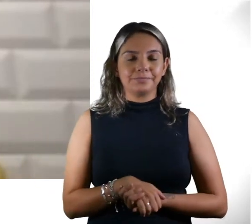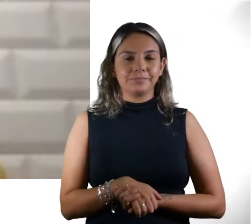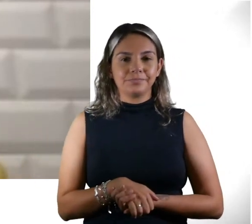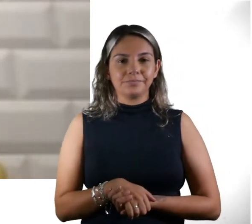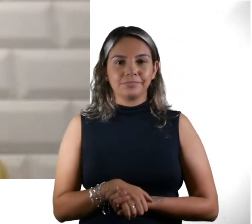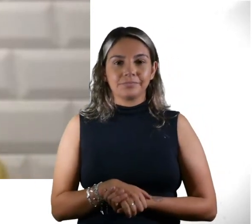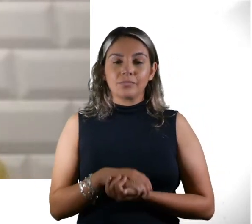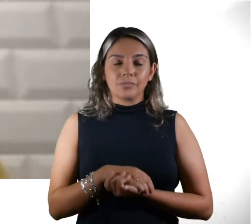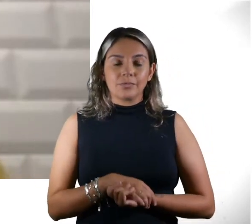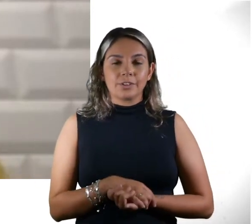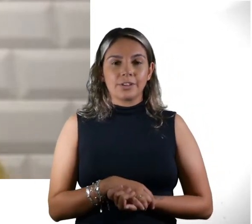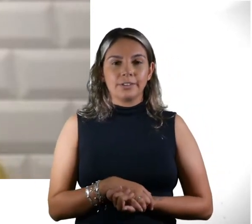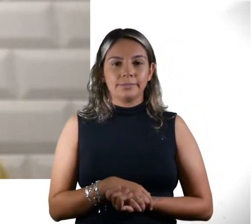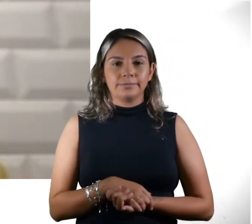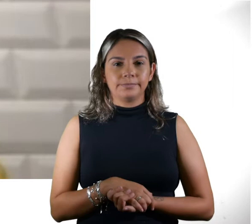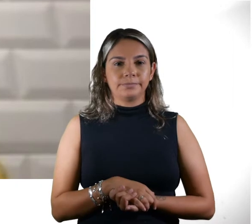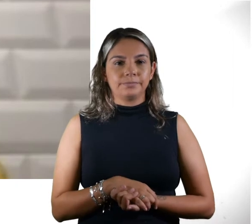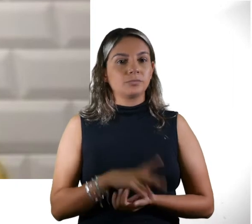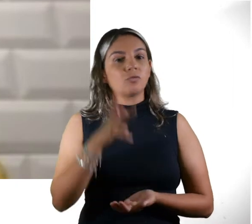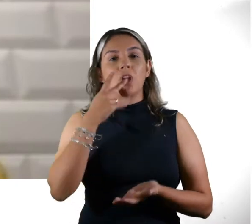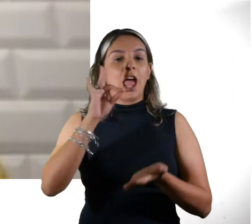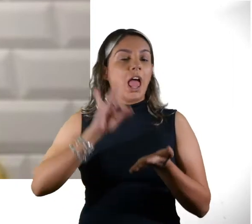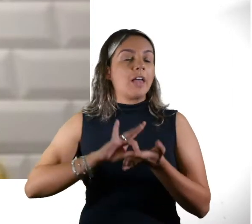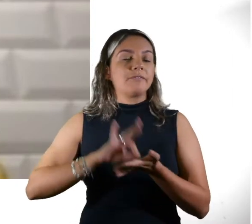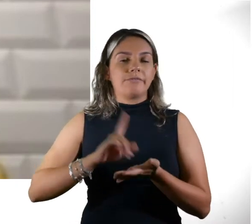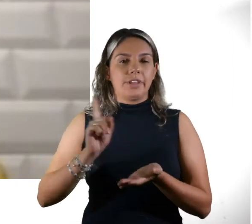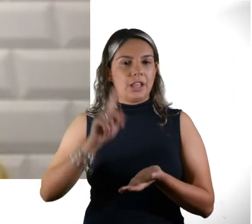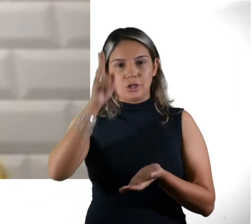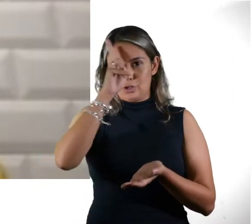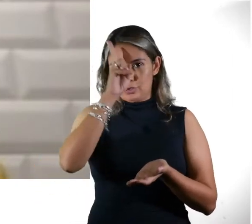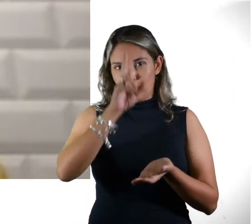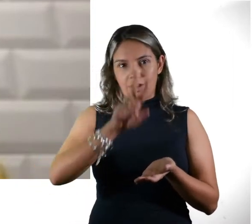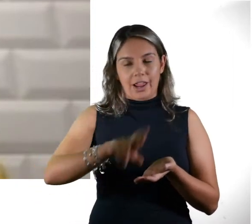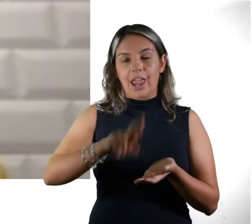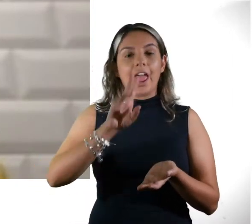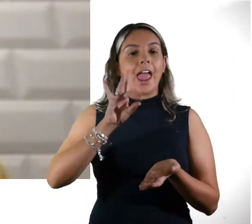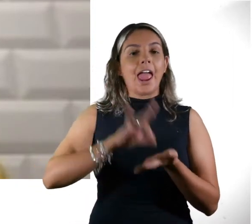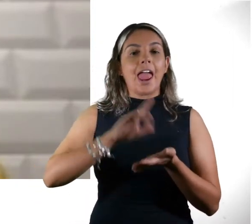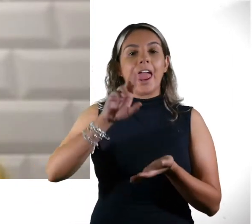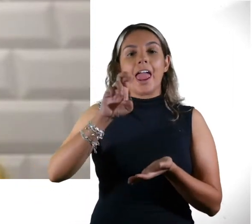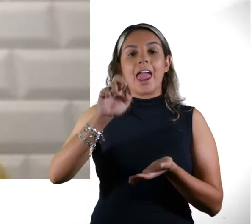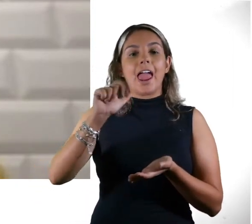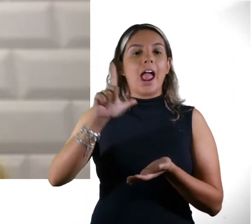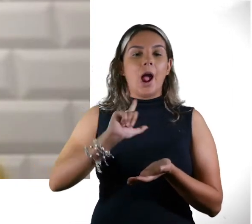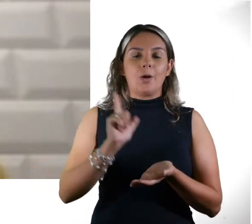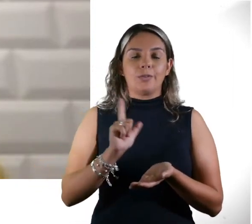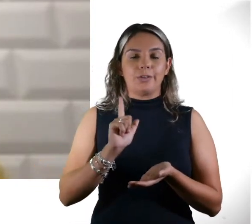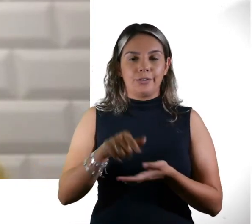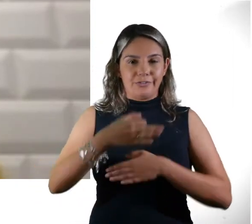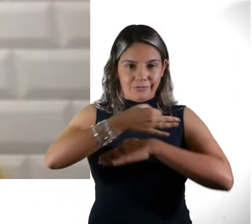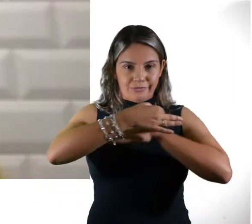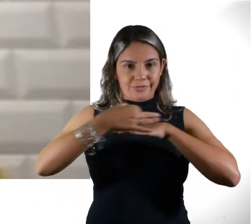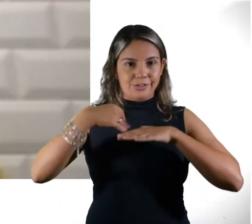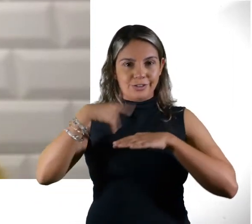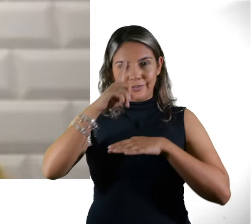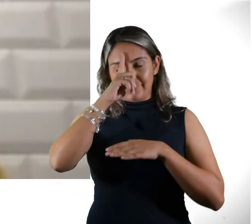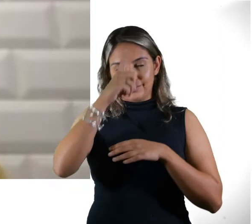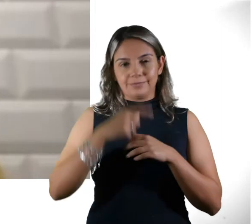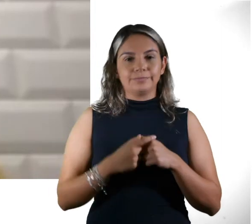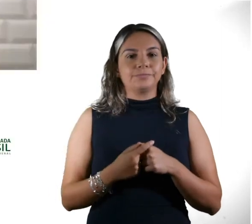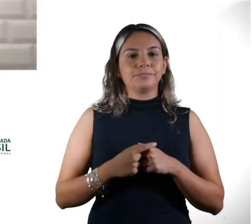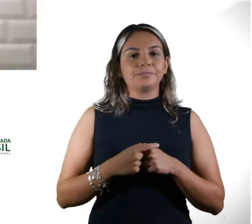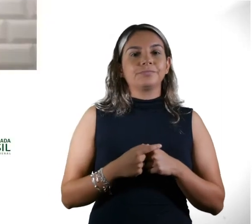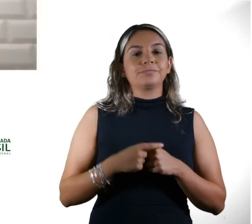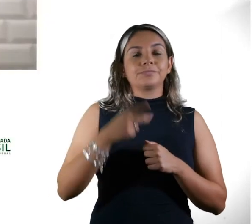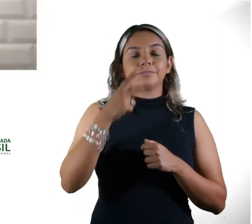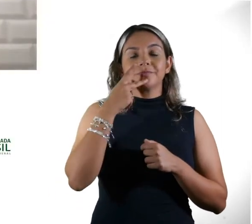é plausível, mas não é real, não é historicamente, não existiu. A